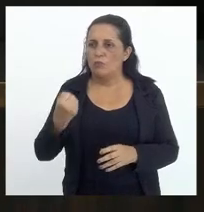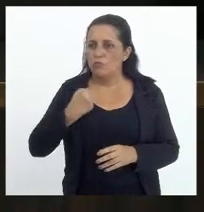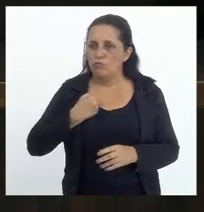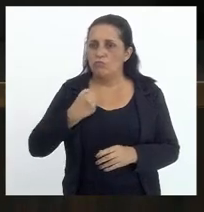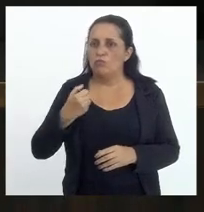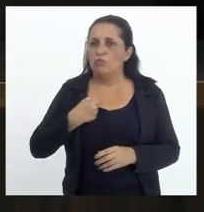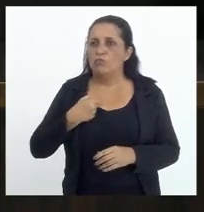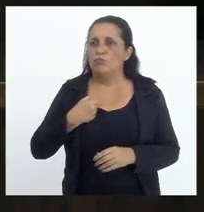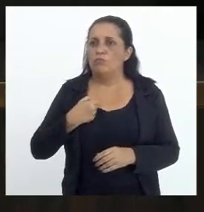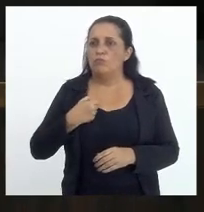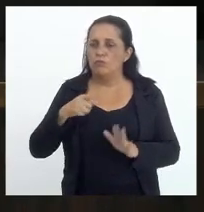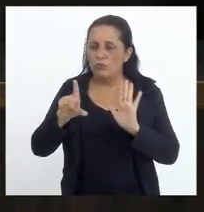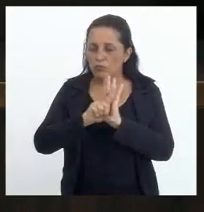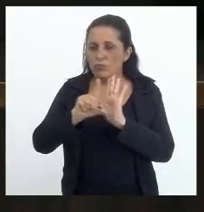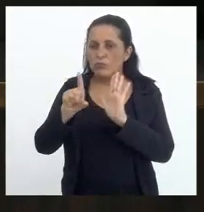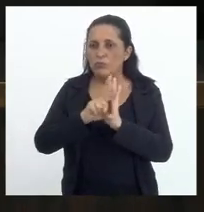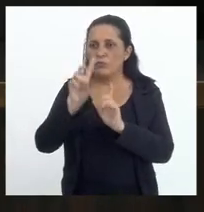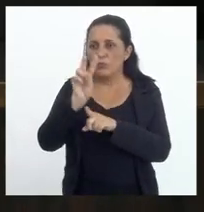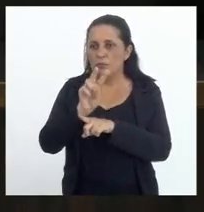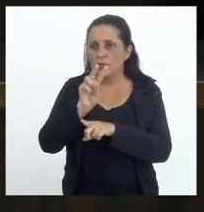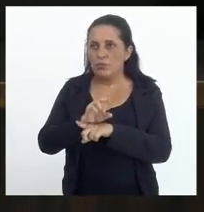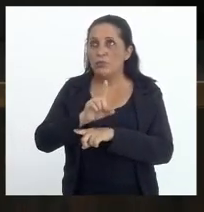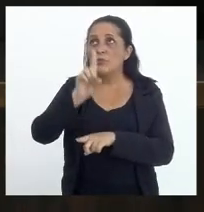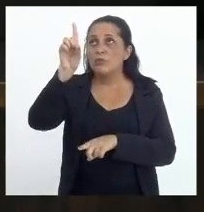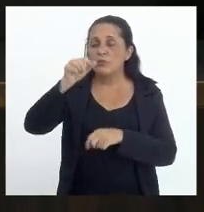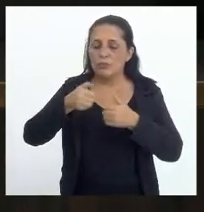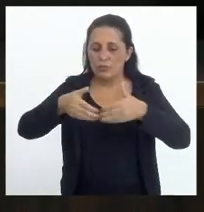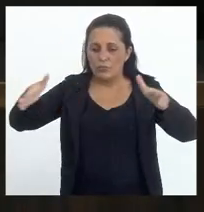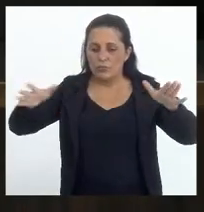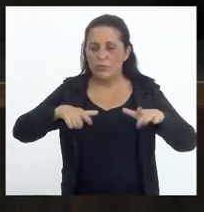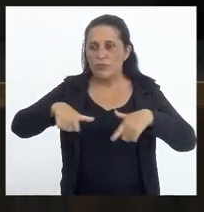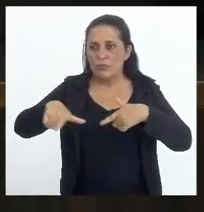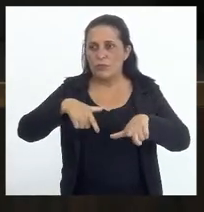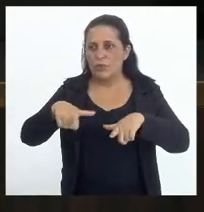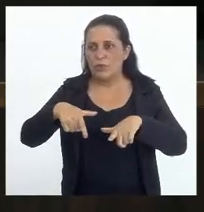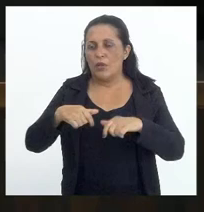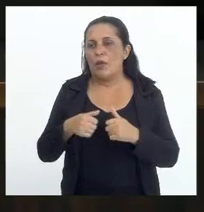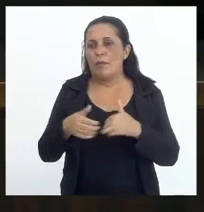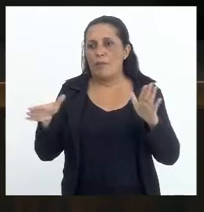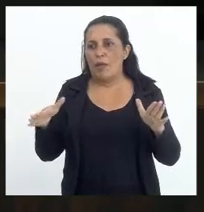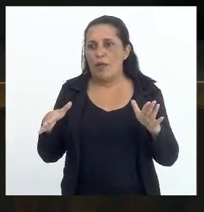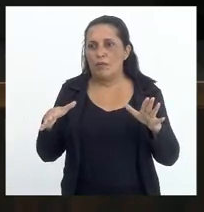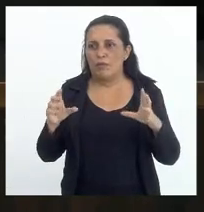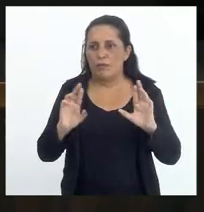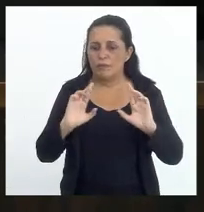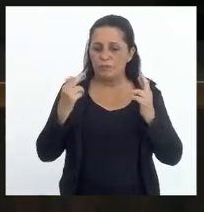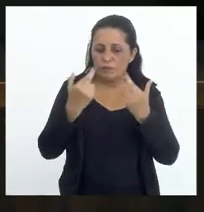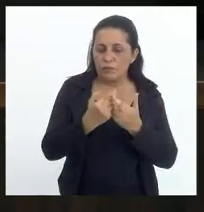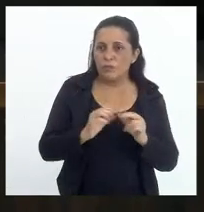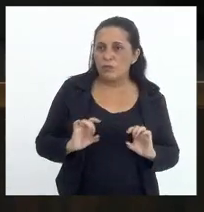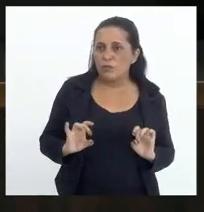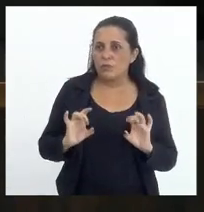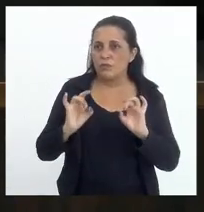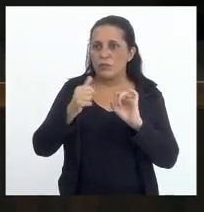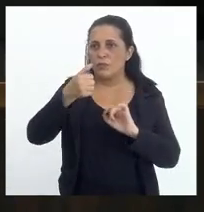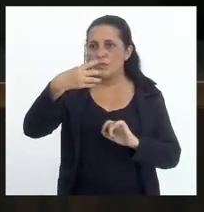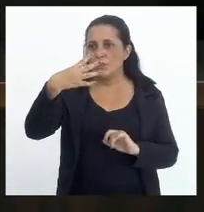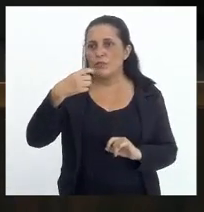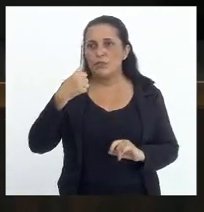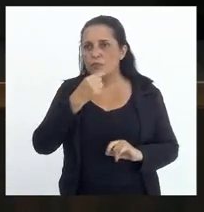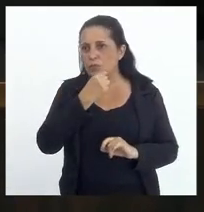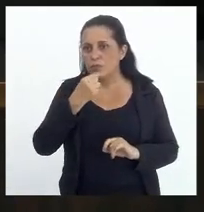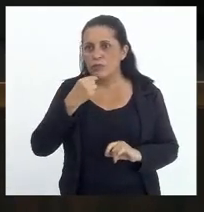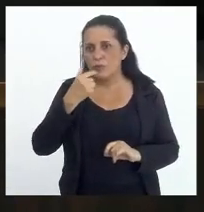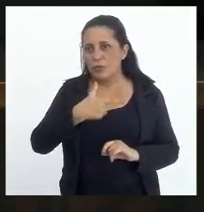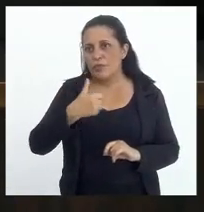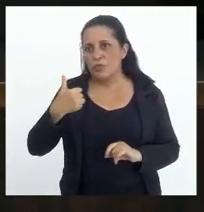a proteção de Deus, iniciamos os nossos trabalhos. Está aberta a sessão ordinária do dia 14 de setembro de 2021. A presidência